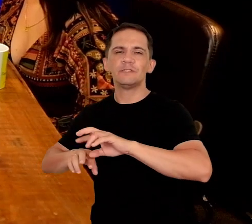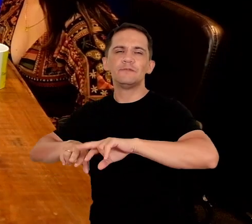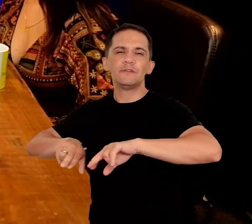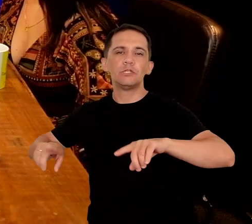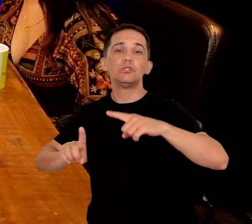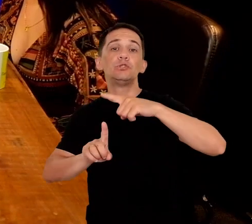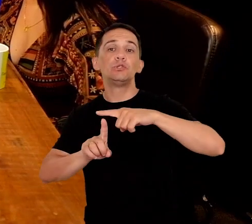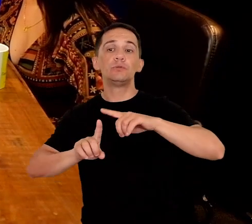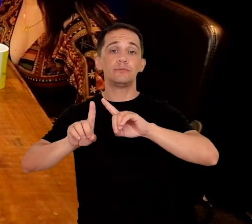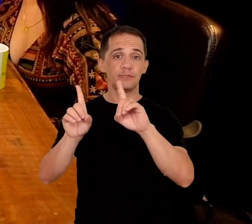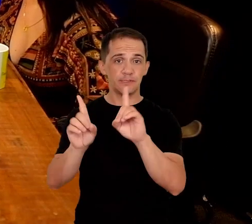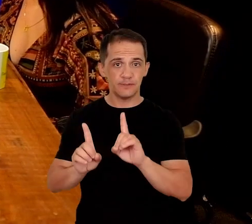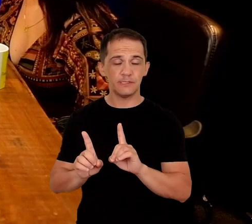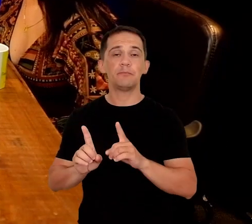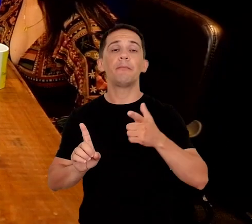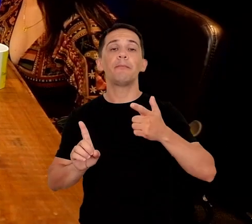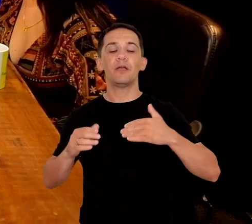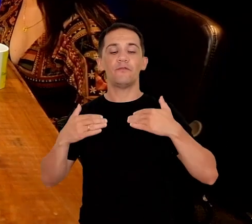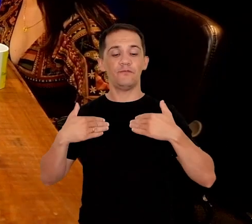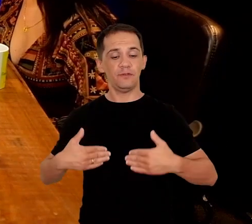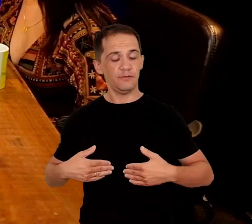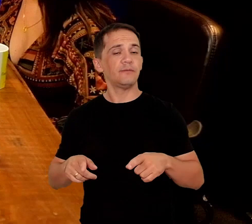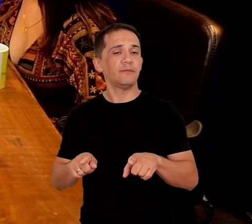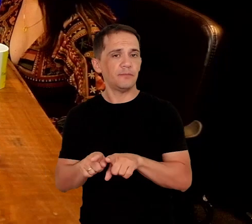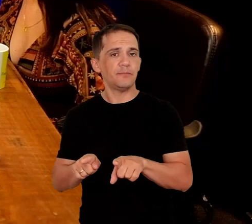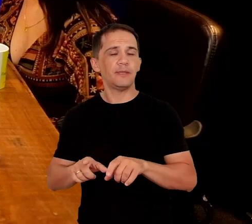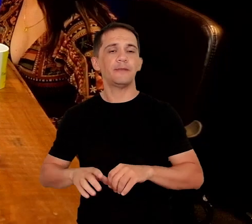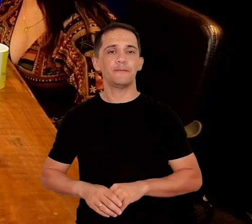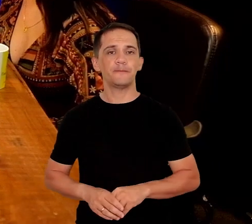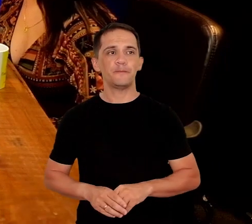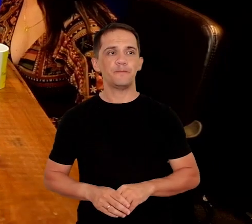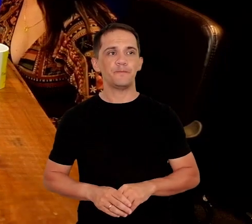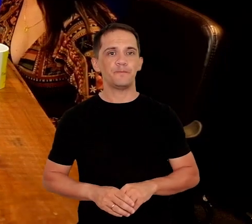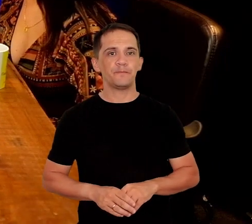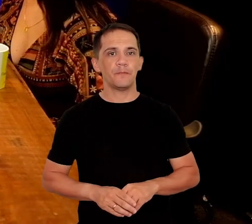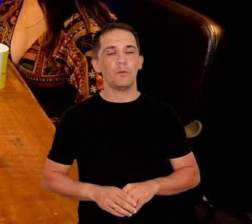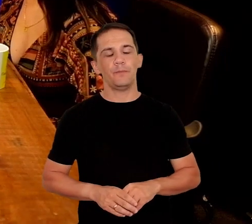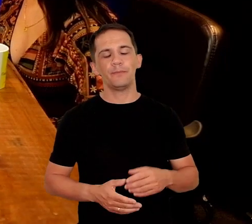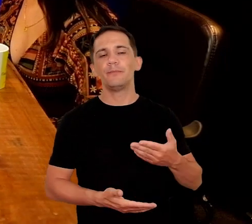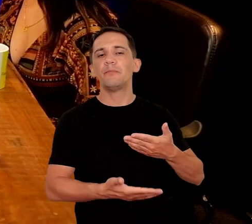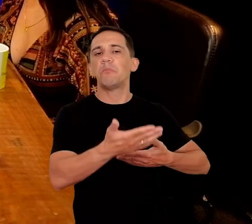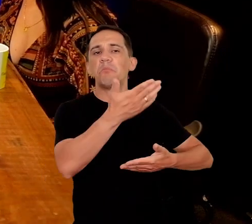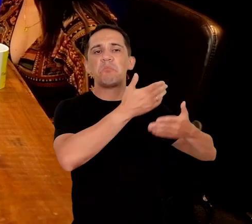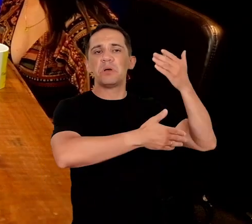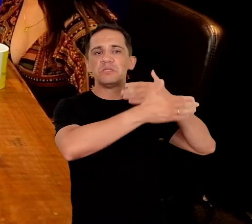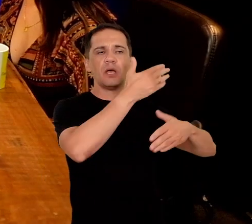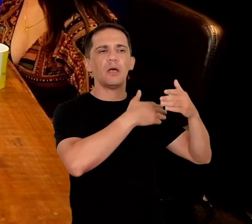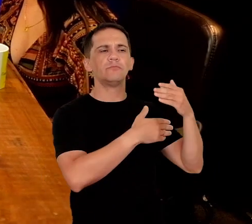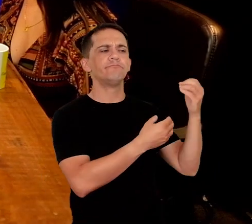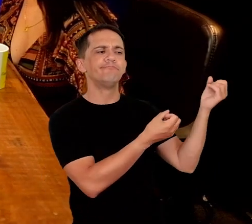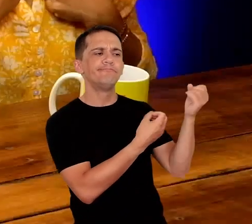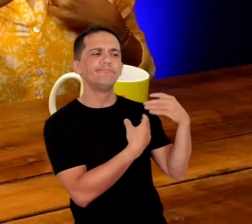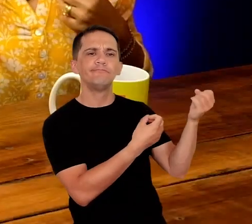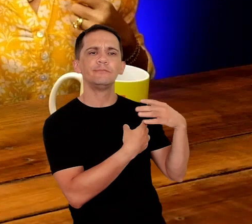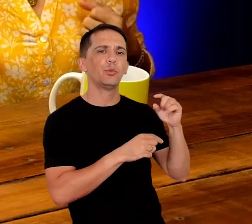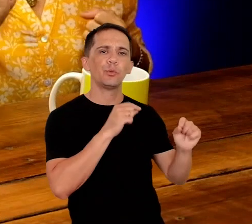Down, várias deficiências, né? Deficiências físicas, e eu sempre digo para eles assim, ó, coisa que a gente foi ensinada, né? Eu vou fazer 40 anos